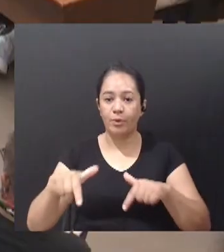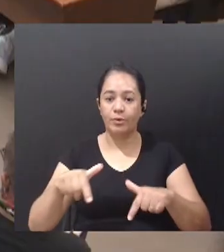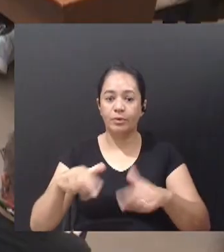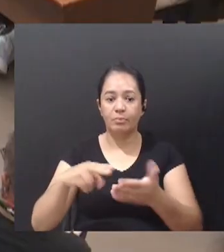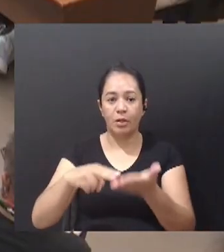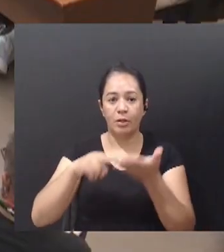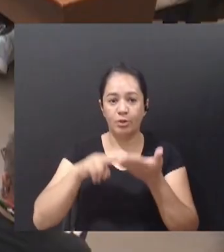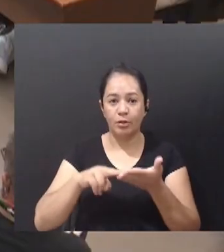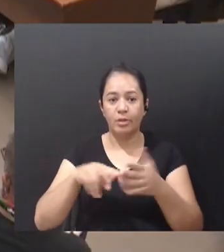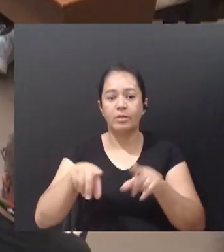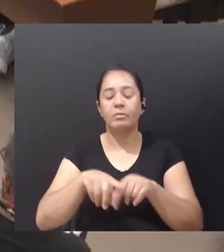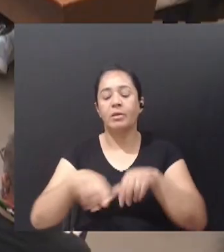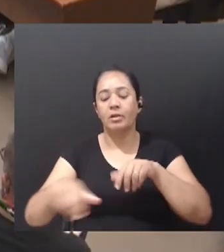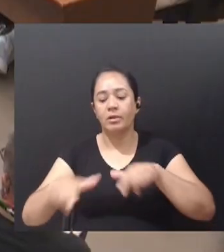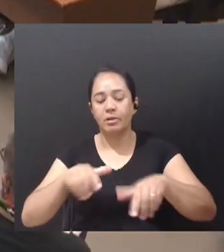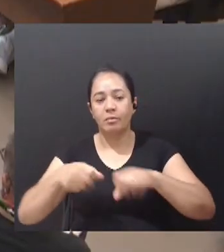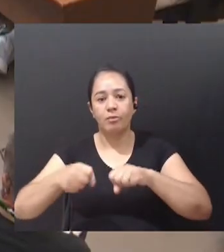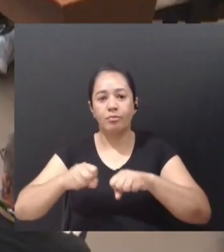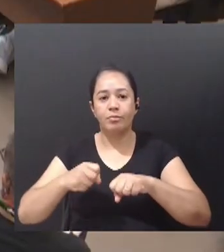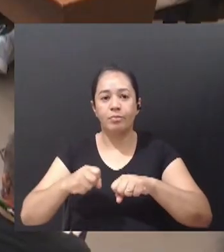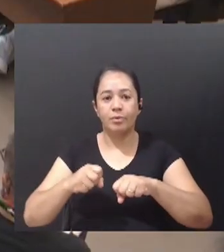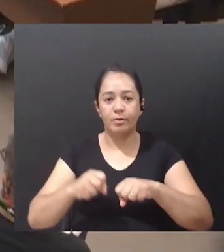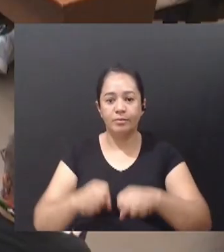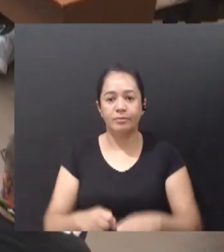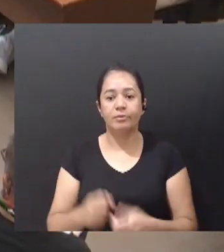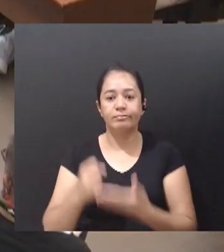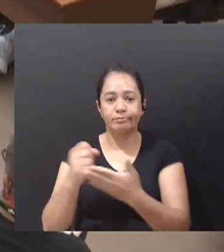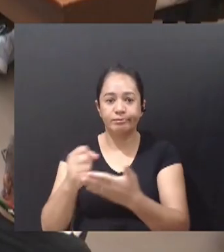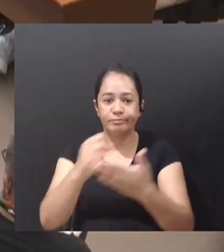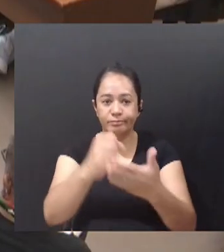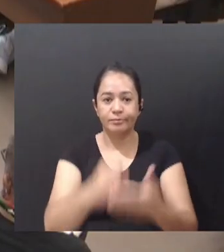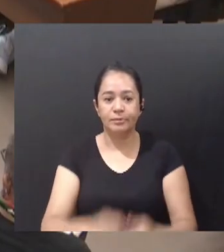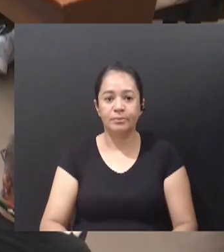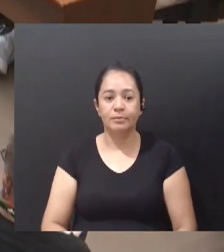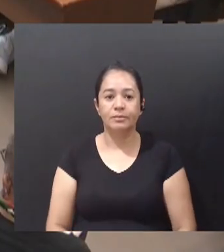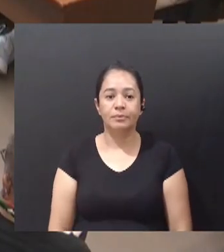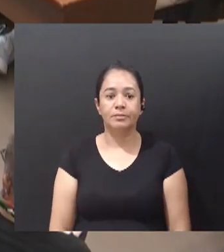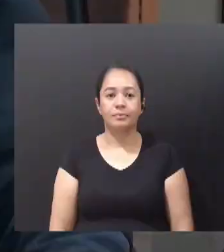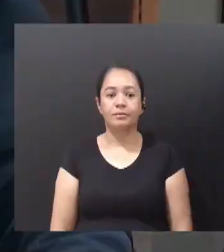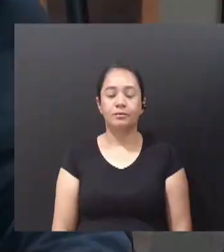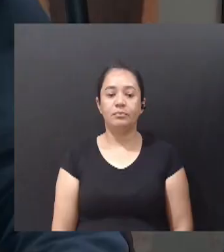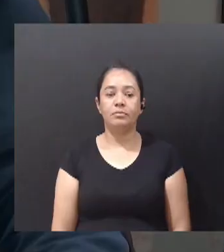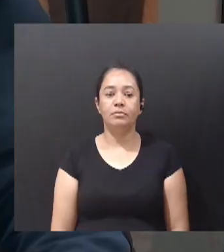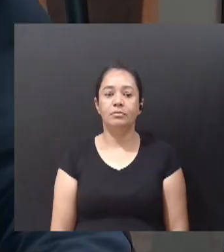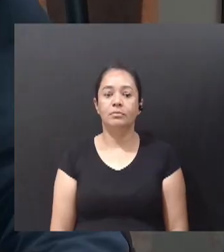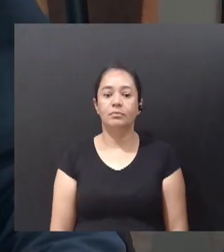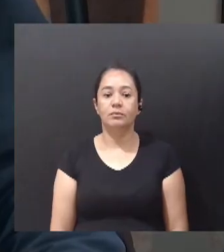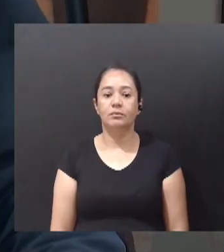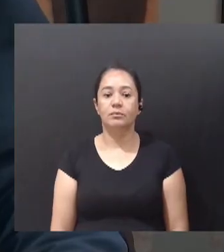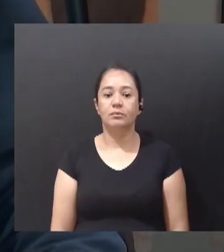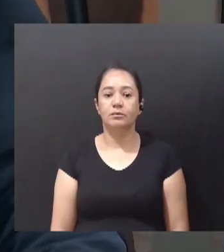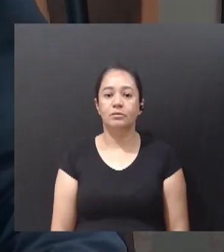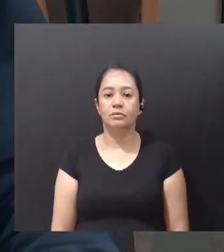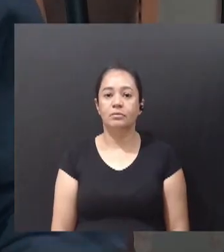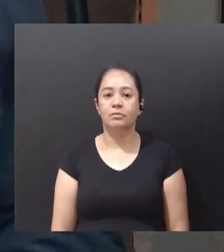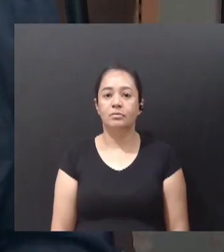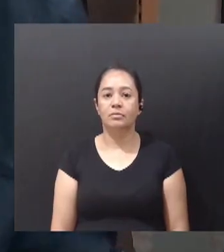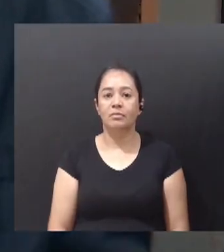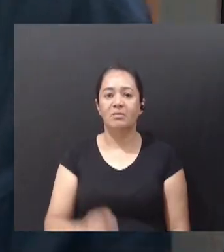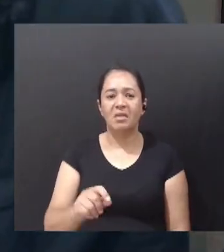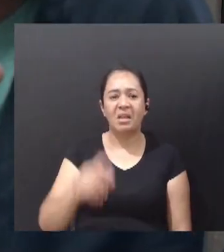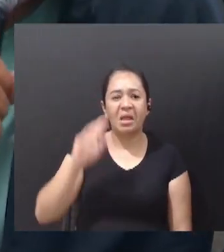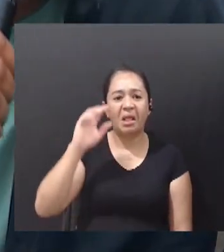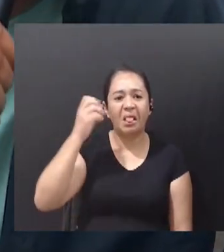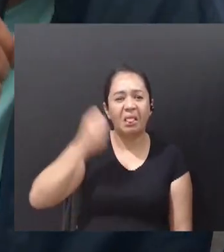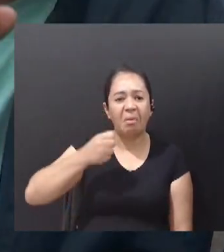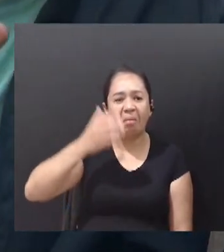para ganhar um extra, né? E, tipo, você está pensando, o que esse branquelo grisalho está fazendo